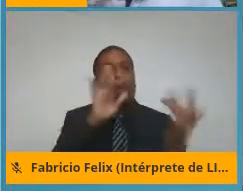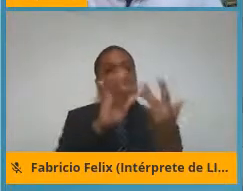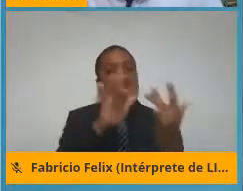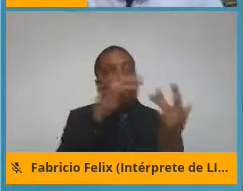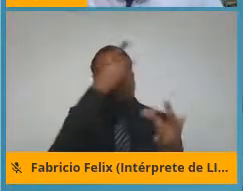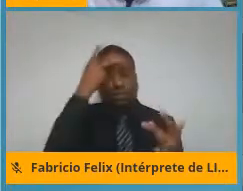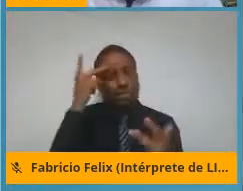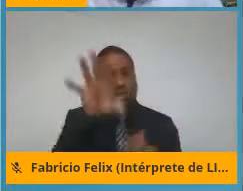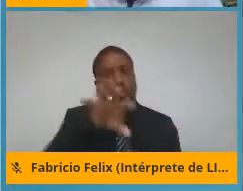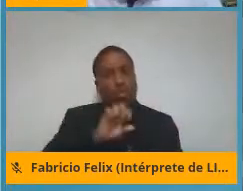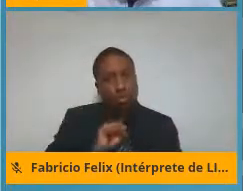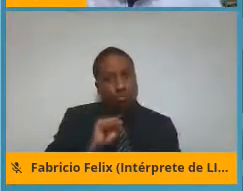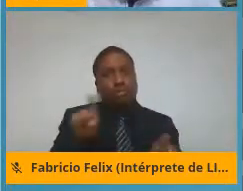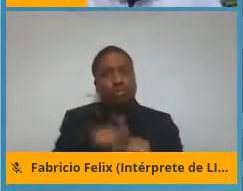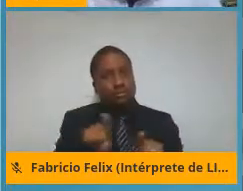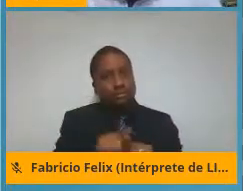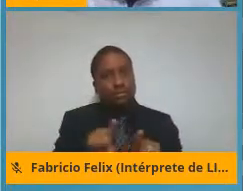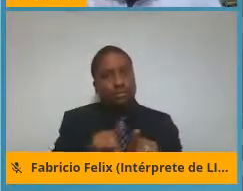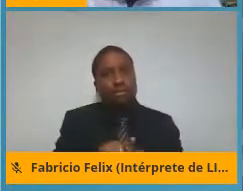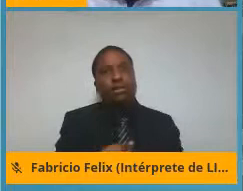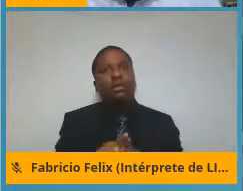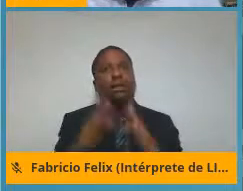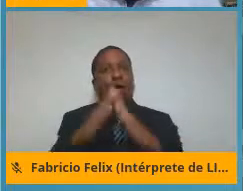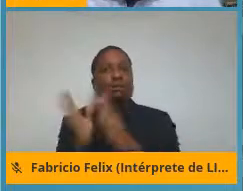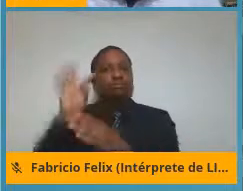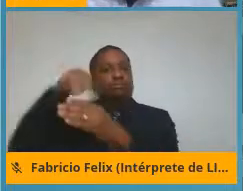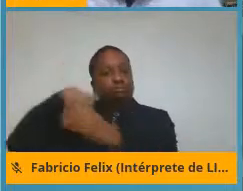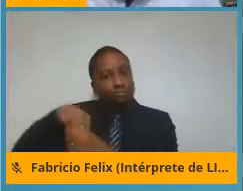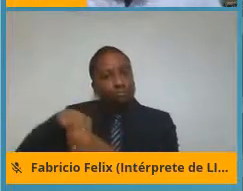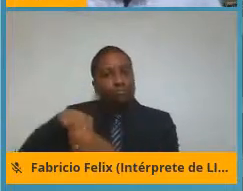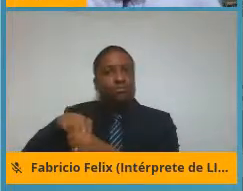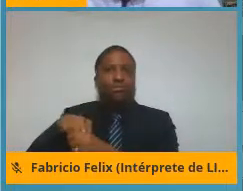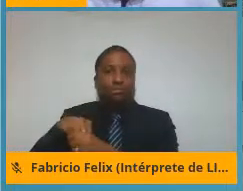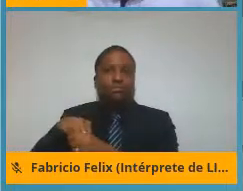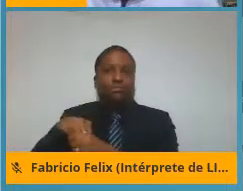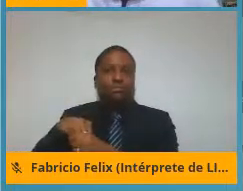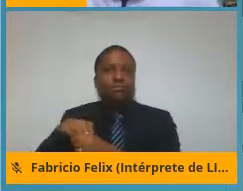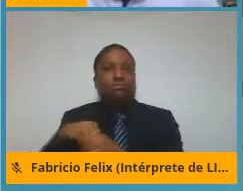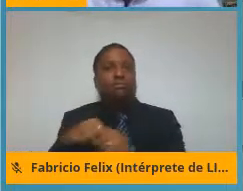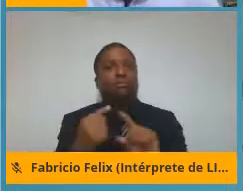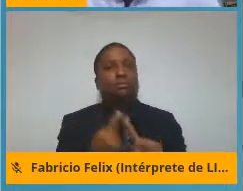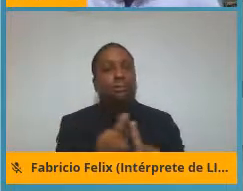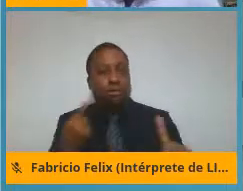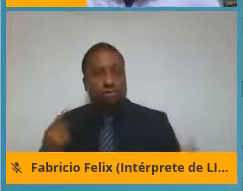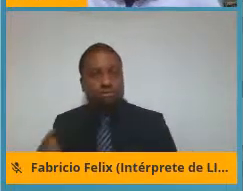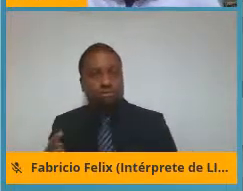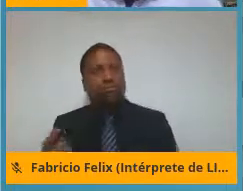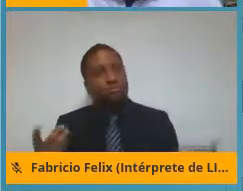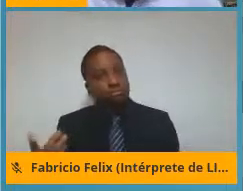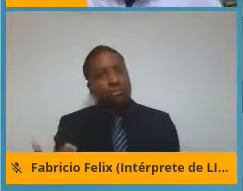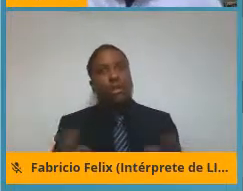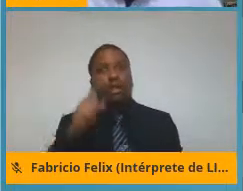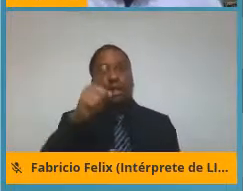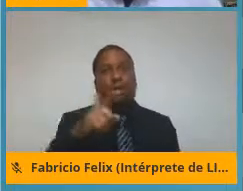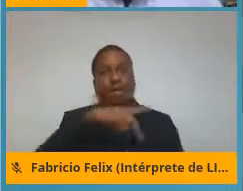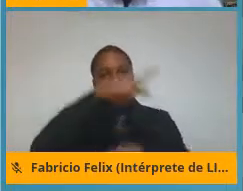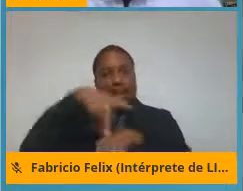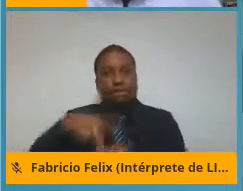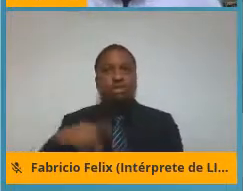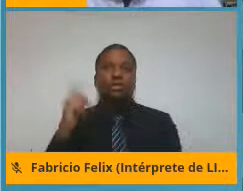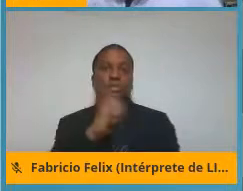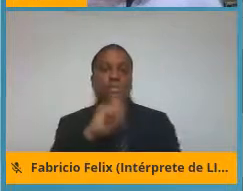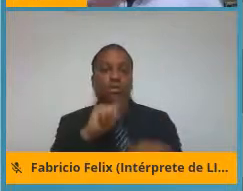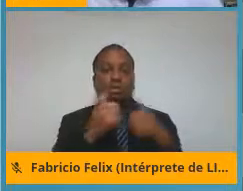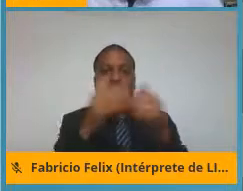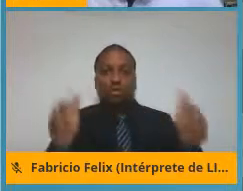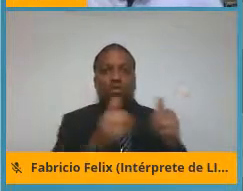infectado e fazendo quarentenas antes que essas pessoas possam contagiar outros, né? Essa é a receita dos países que conseguiram abrir sem ter uma